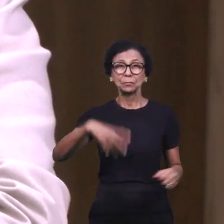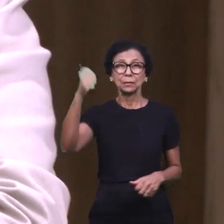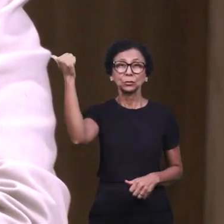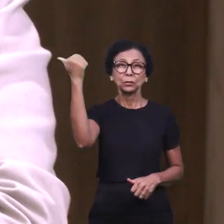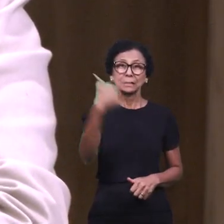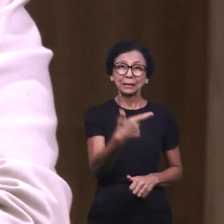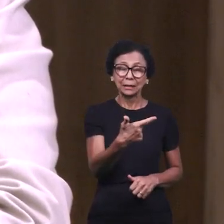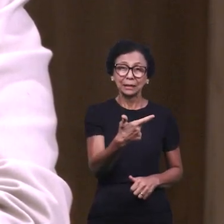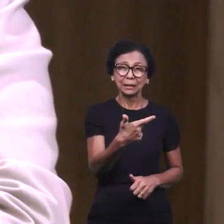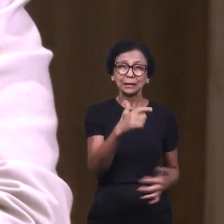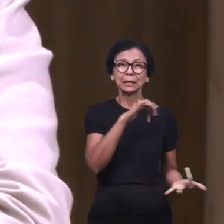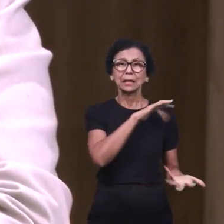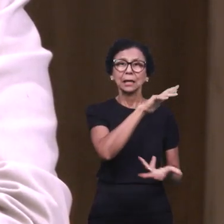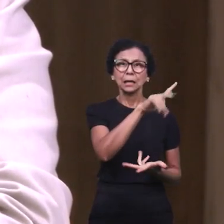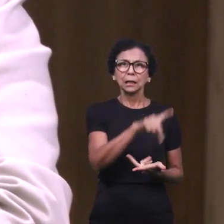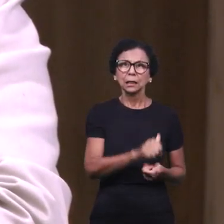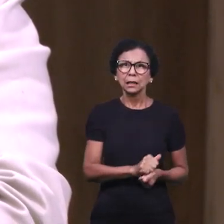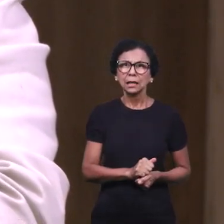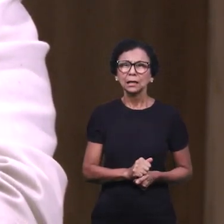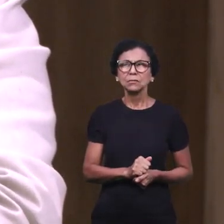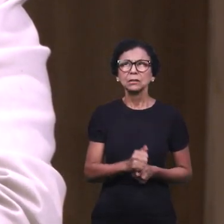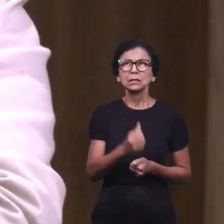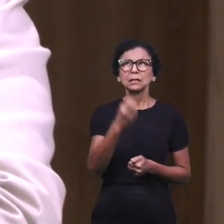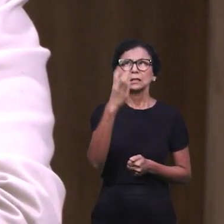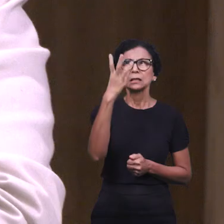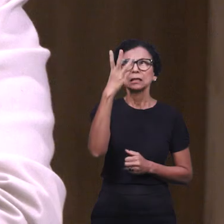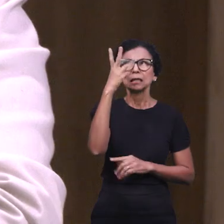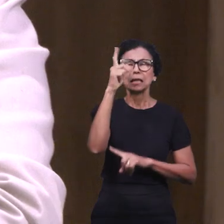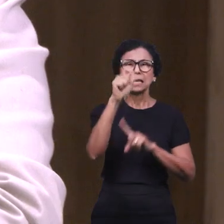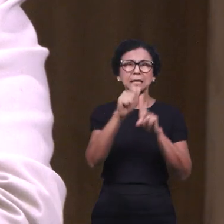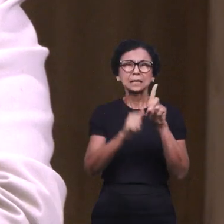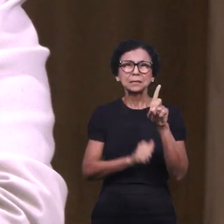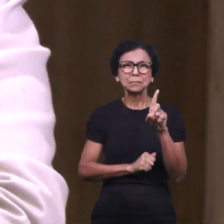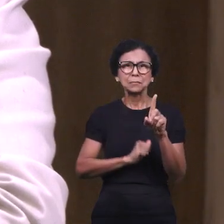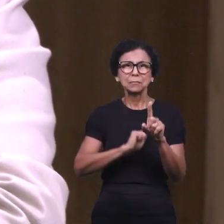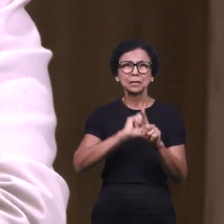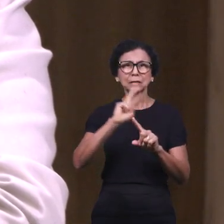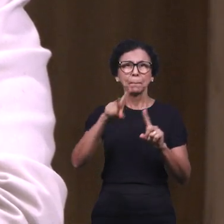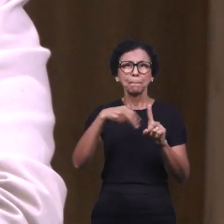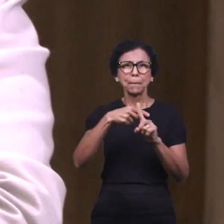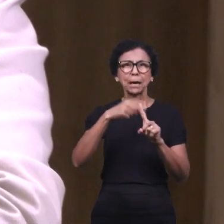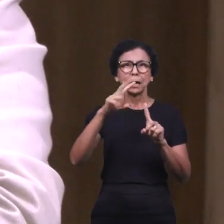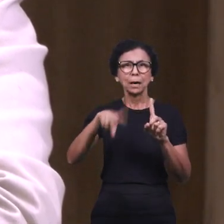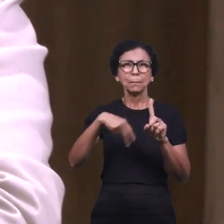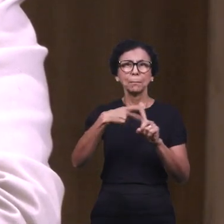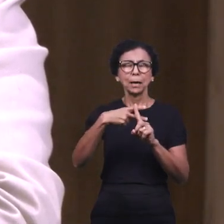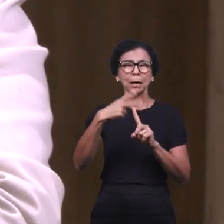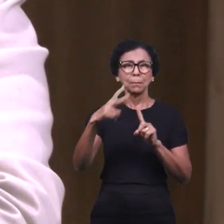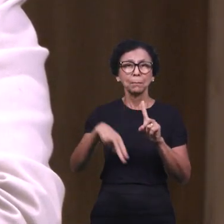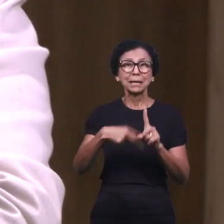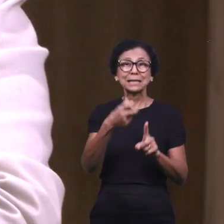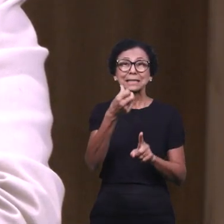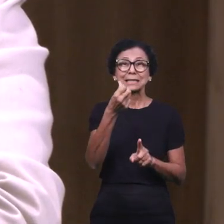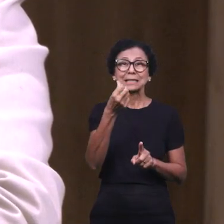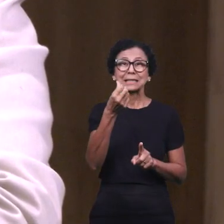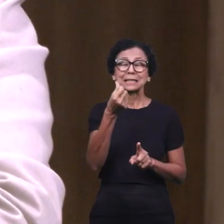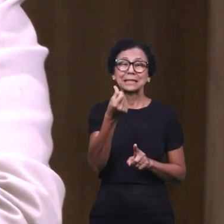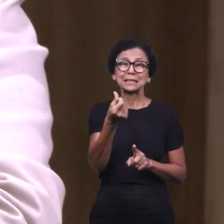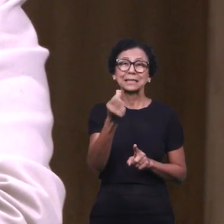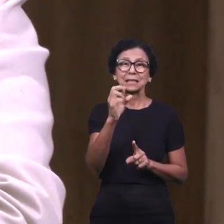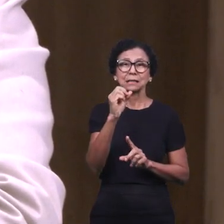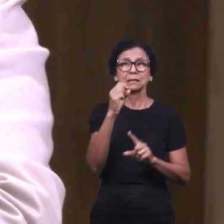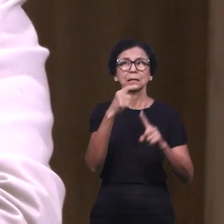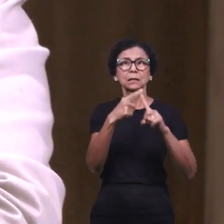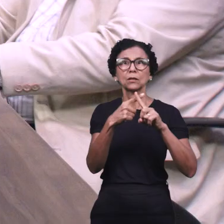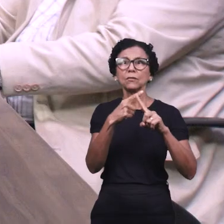ela cresceu. Porque em menos de 3 meses ela estava em 4 vezes o tamanho, e daí a pouco passou a 60 vezes o tamanho da Terra. E isso é